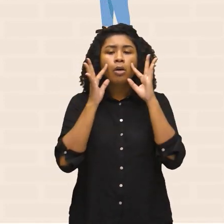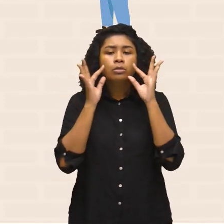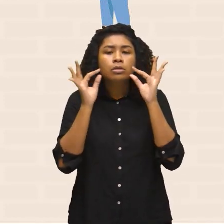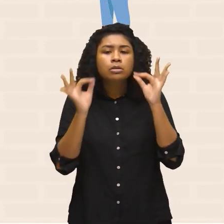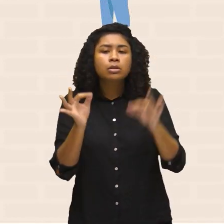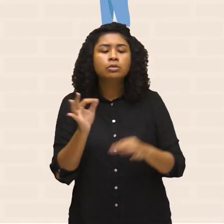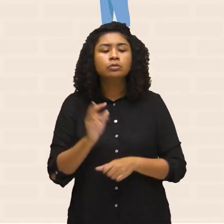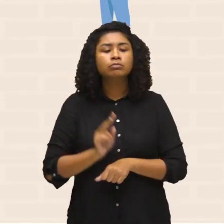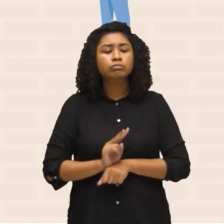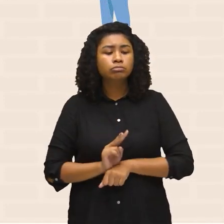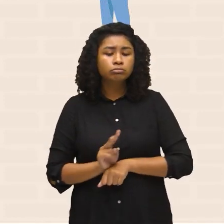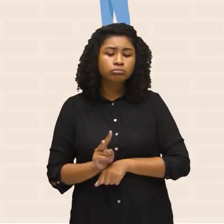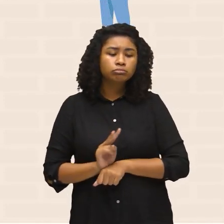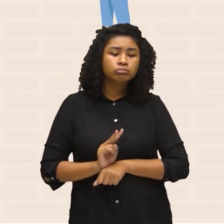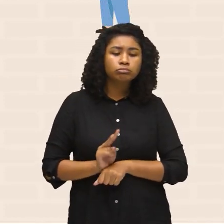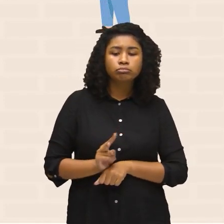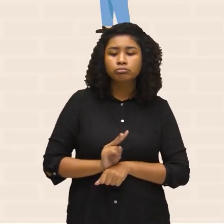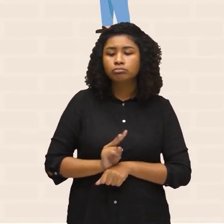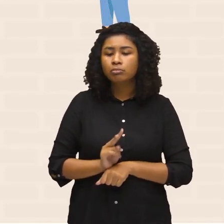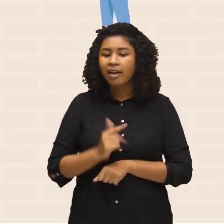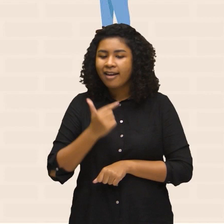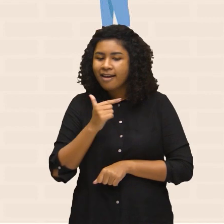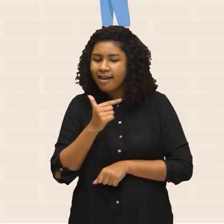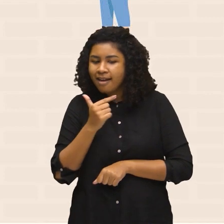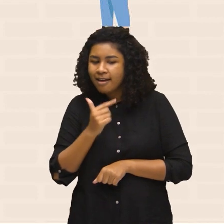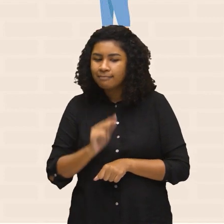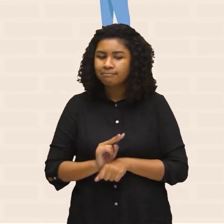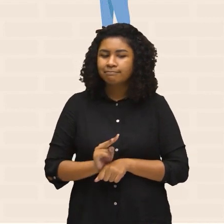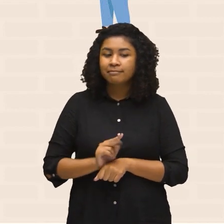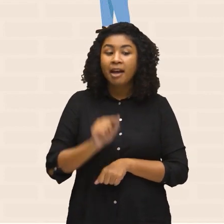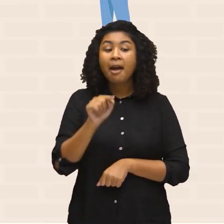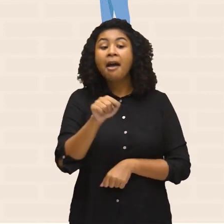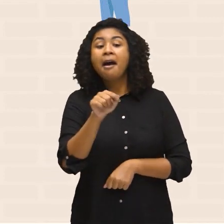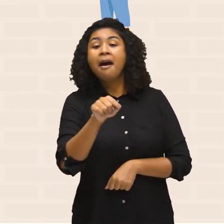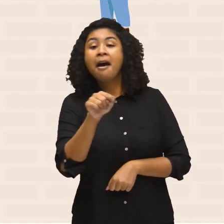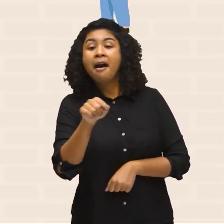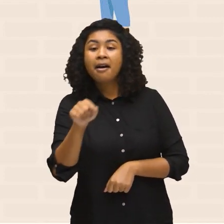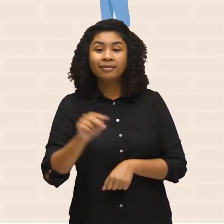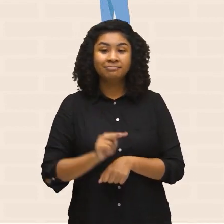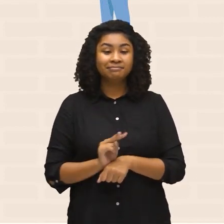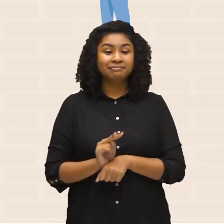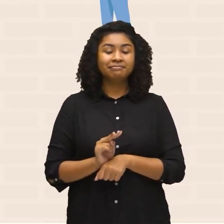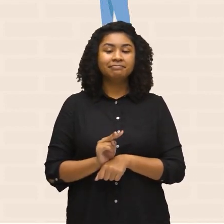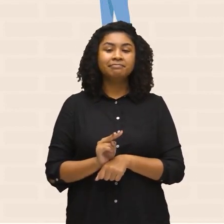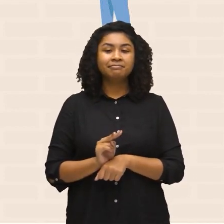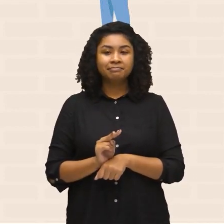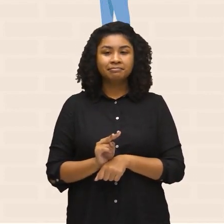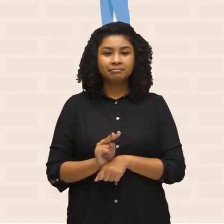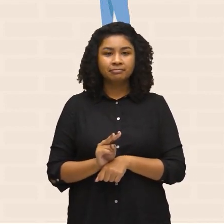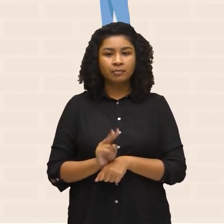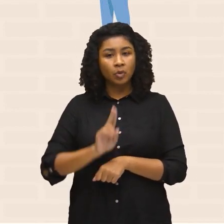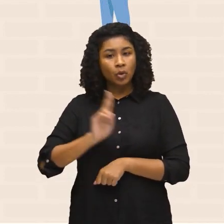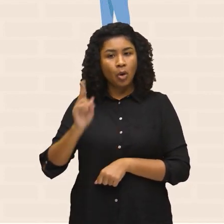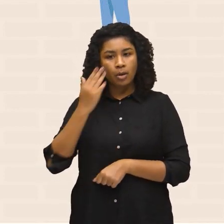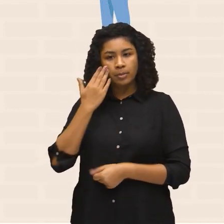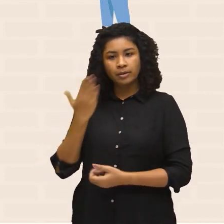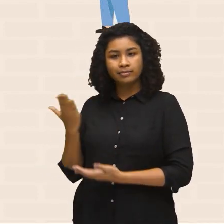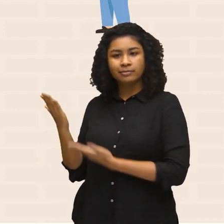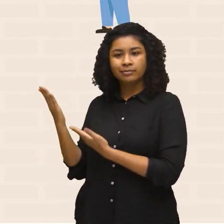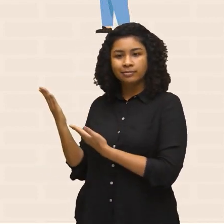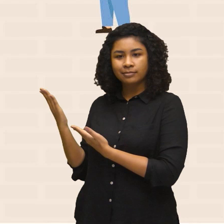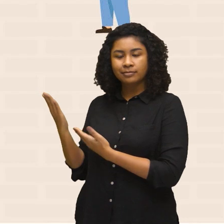fica olhando, às vezes fica rindo, apontando. Esse daí é o espectador.